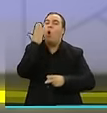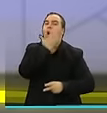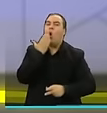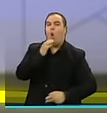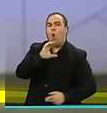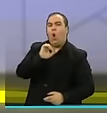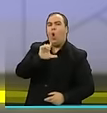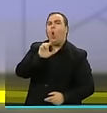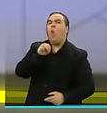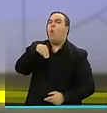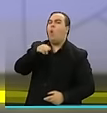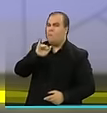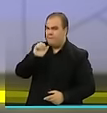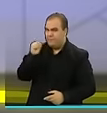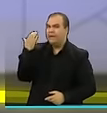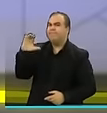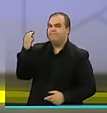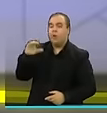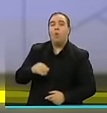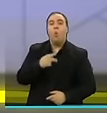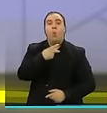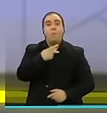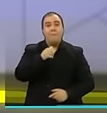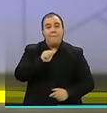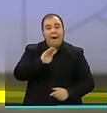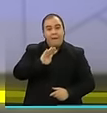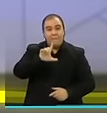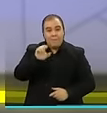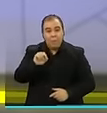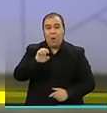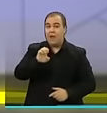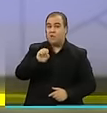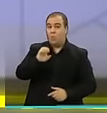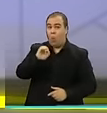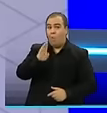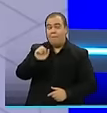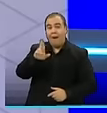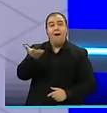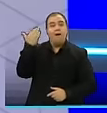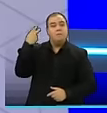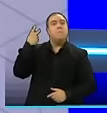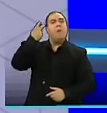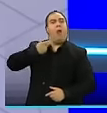Colômbia do Pablo Escobar, o Pablo Escobar era político, era parlamentar.